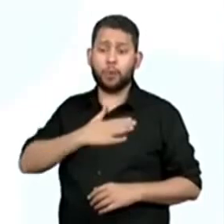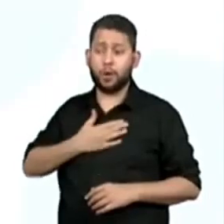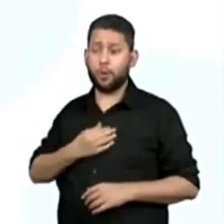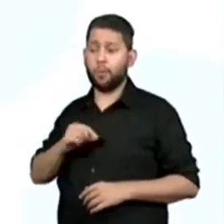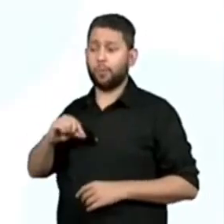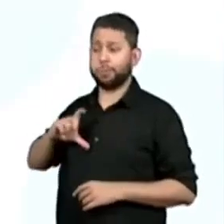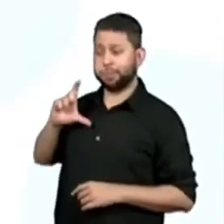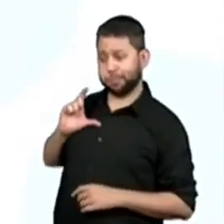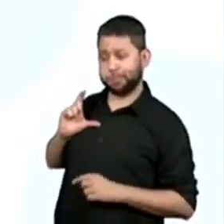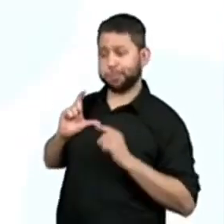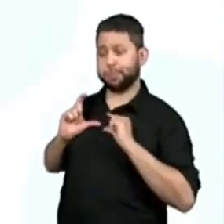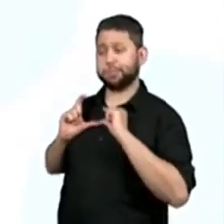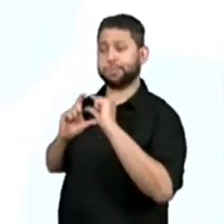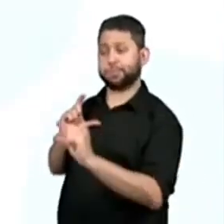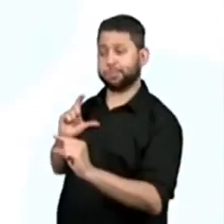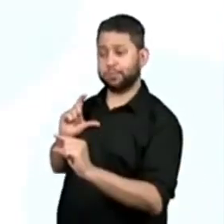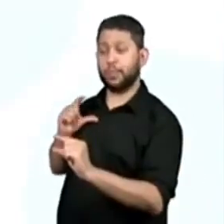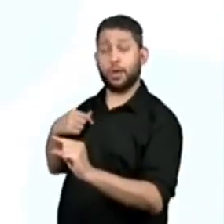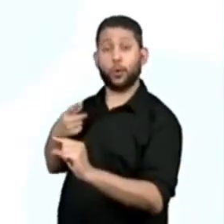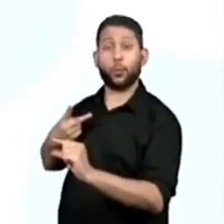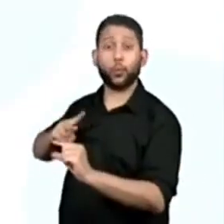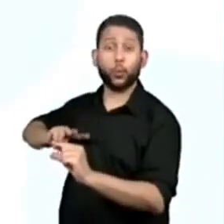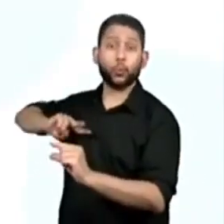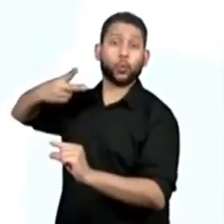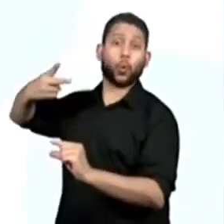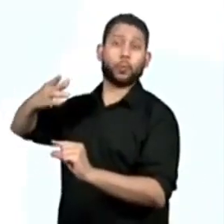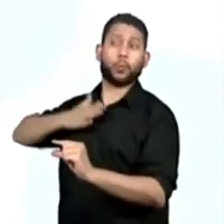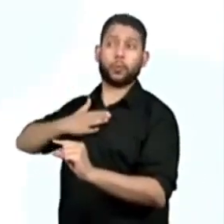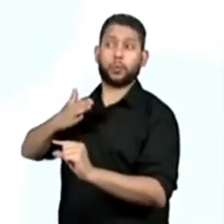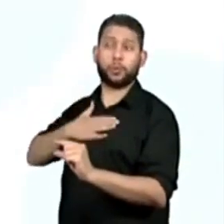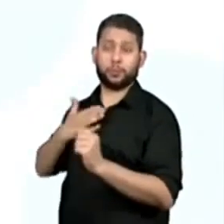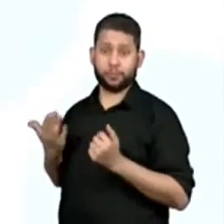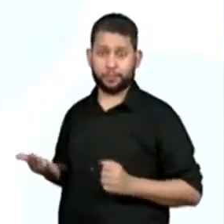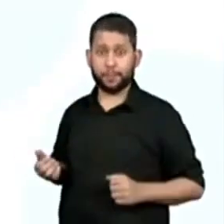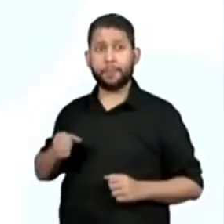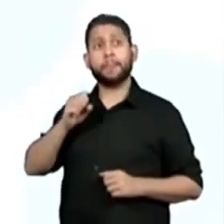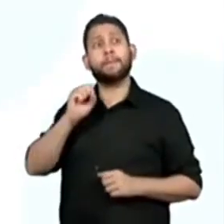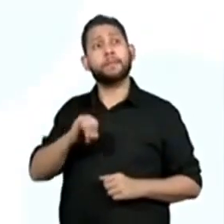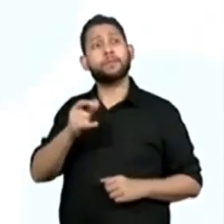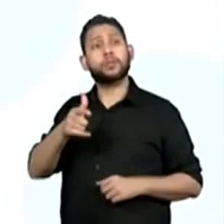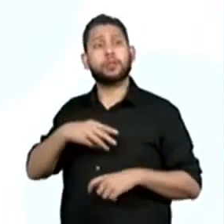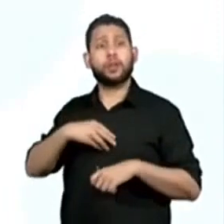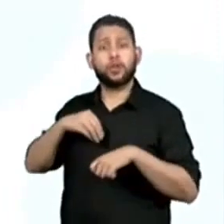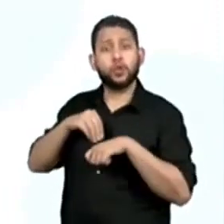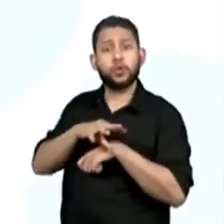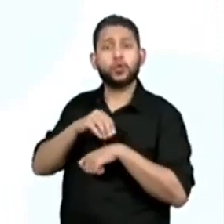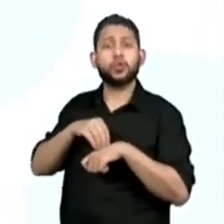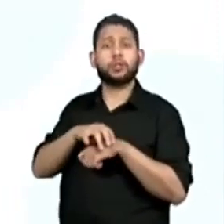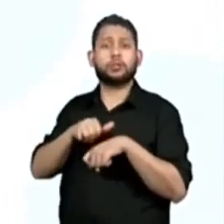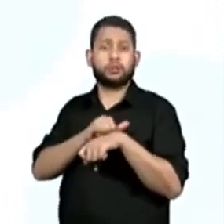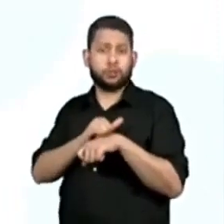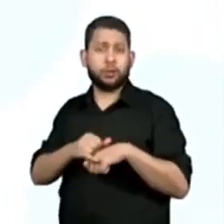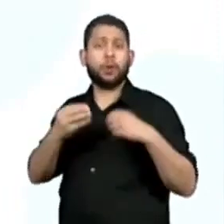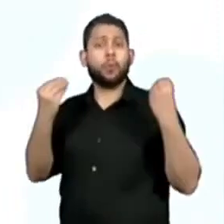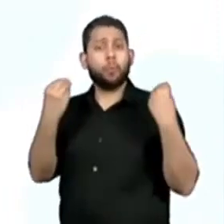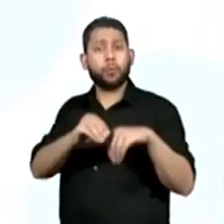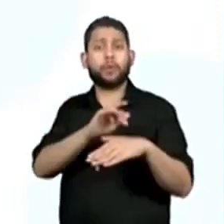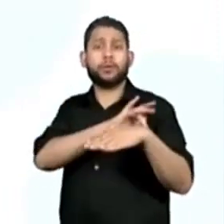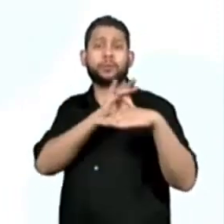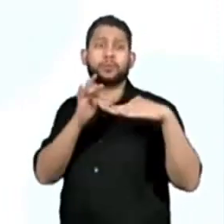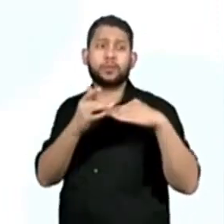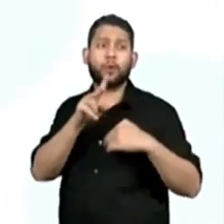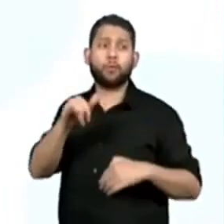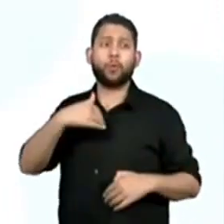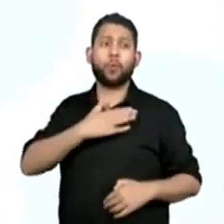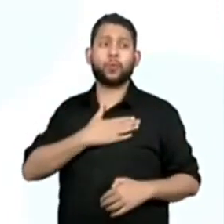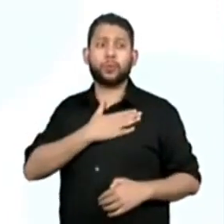pouco e a outra com o dobro não esqueça se você for fazer outras dicas compartilhe nas redes